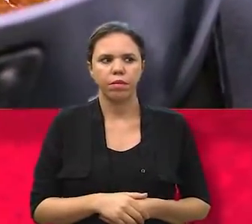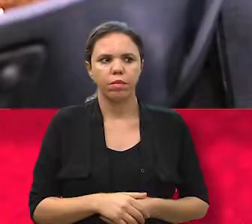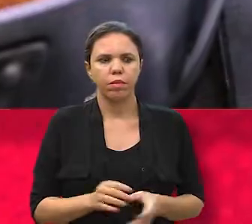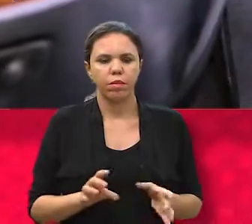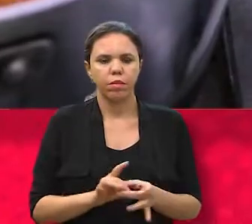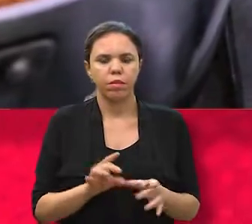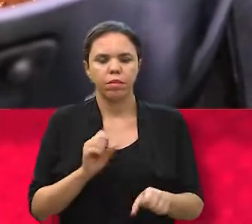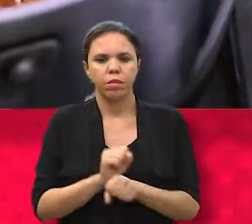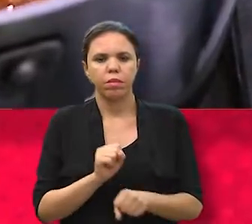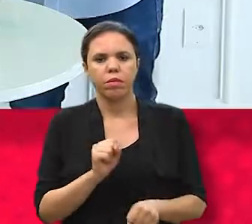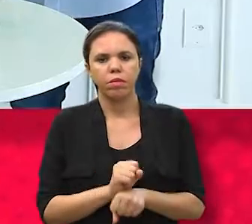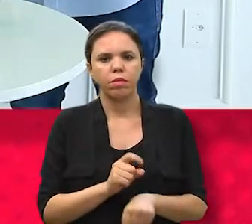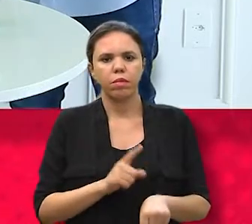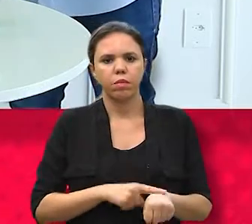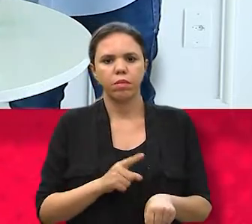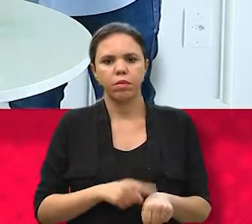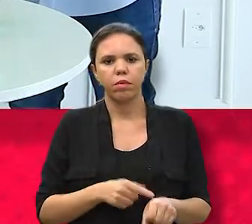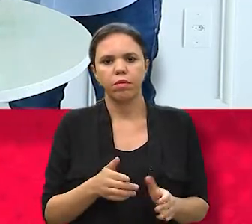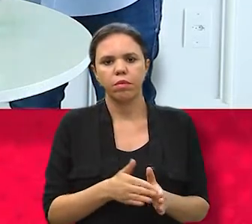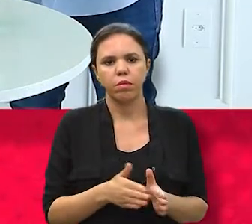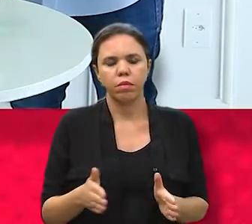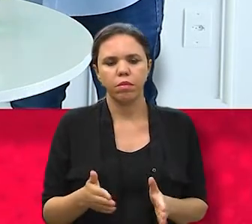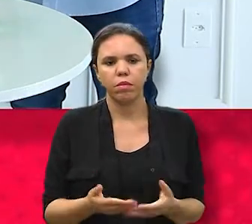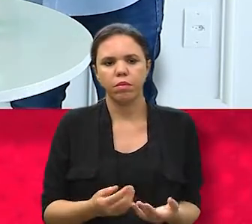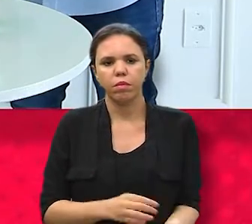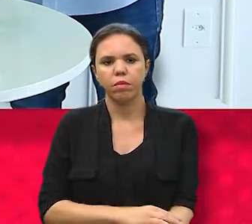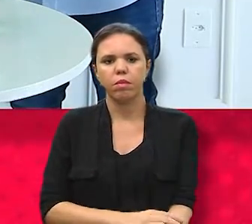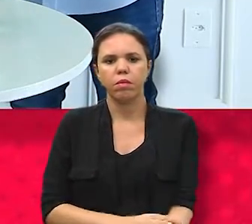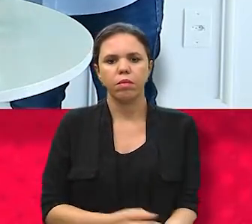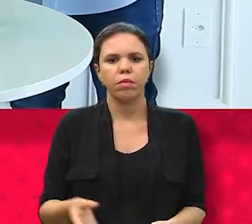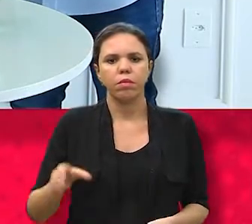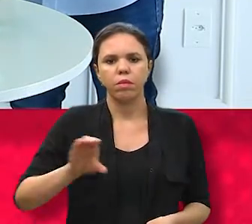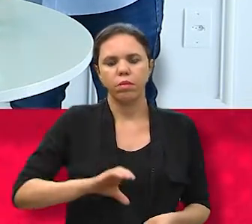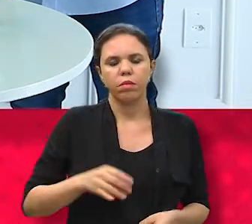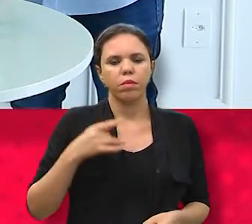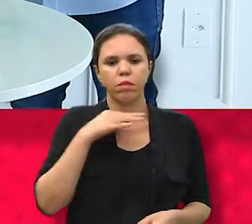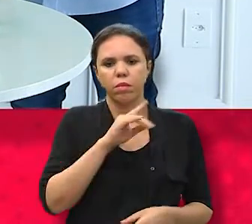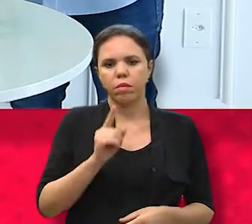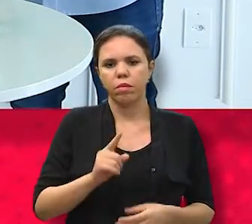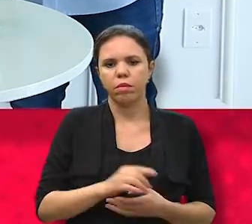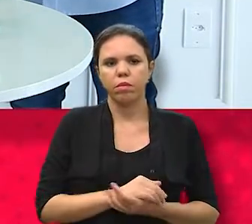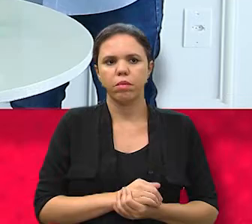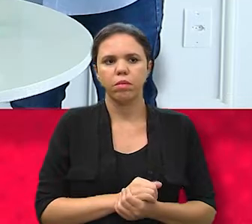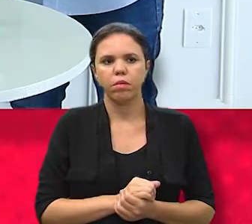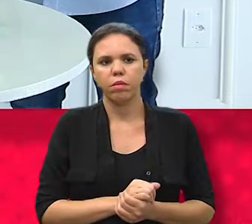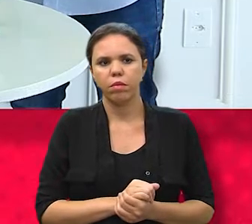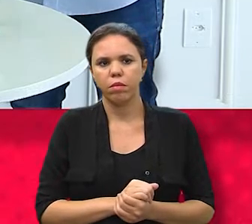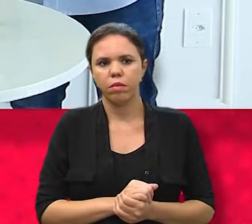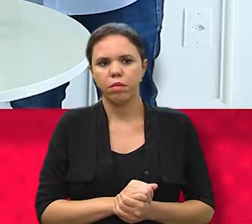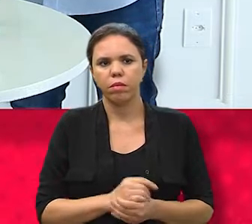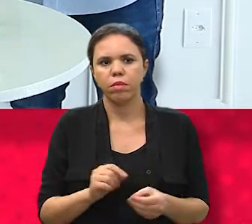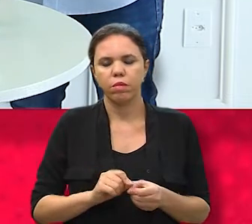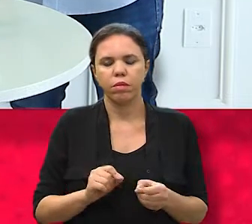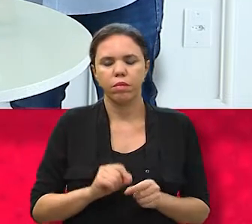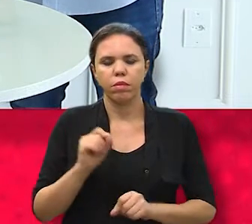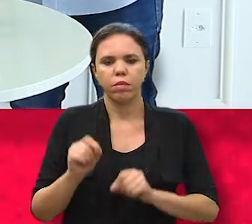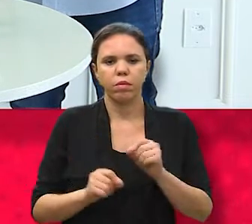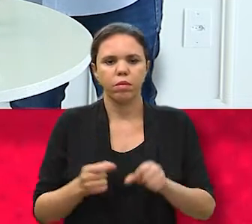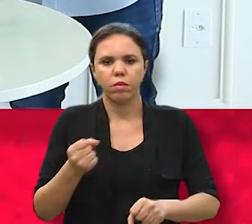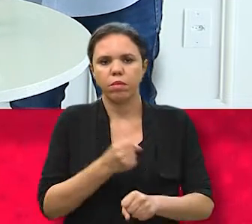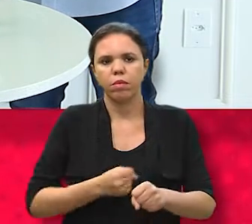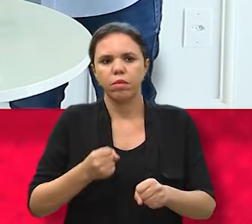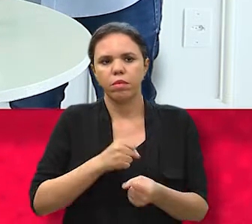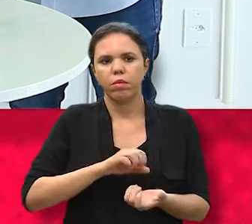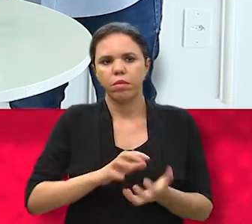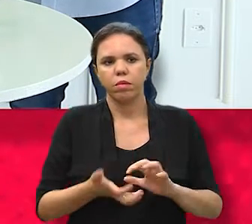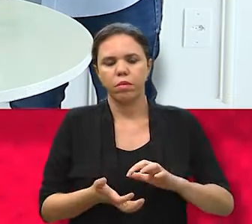ela descansando ali por algum tempo. Isso, não colocar a calda quente na forma, tá? Porque isso você vai fazer o quê? Você vai cozinhar a